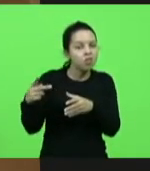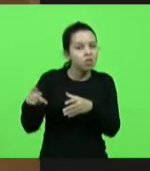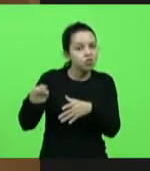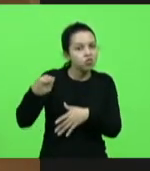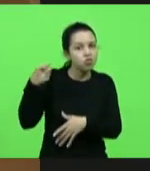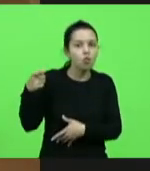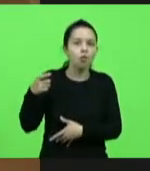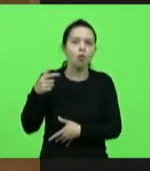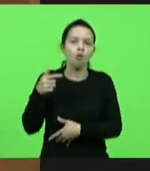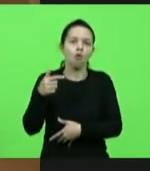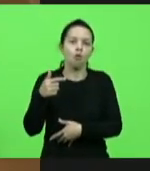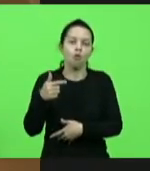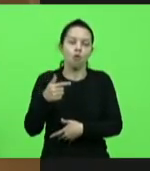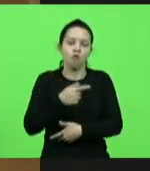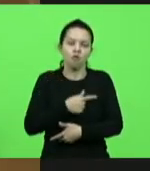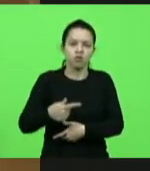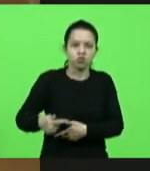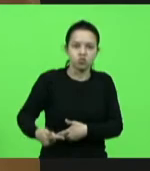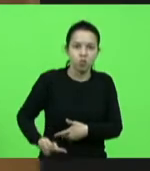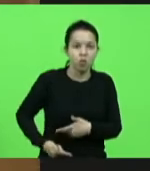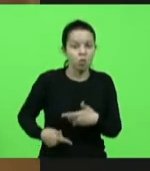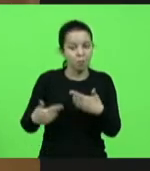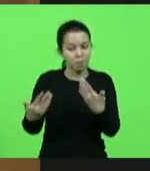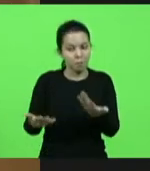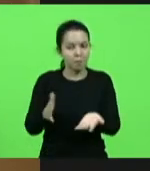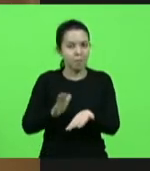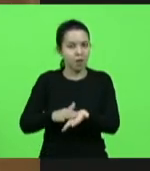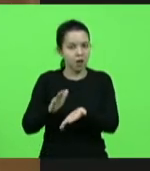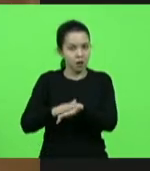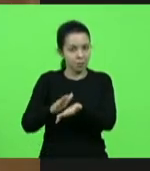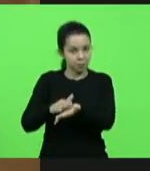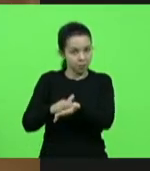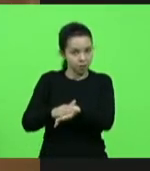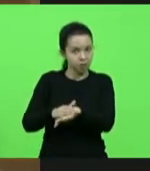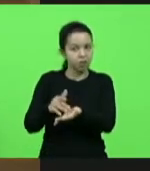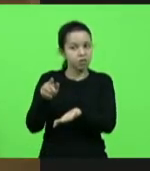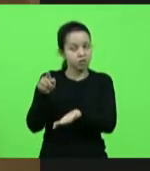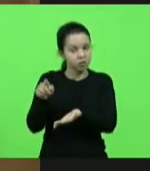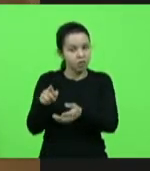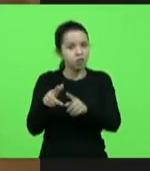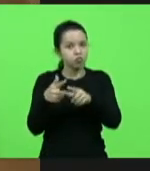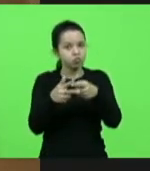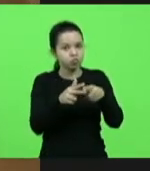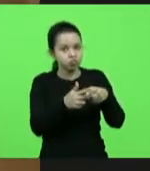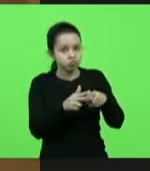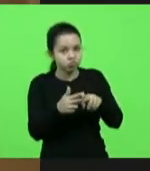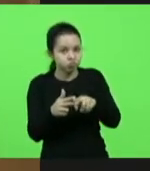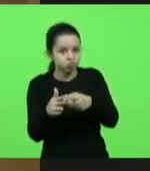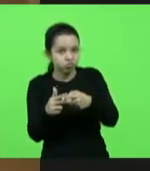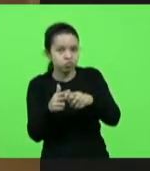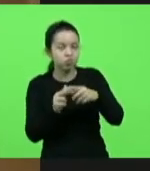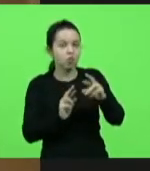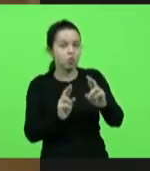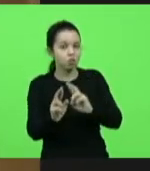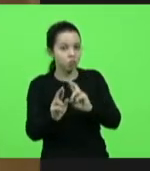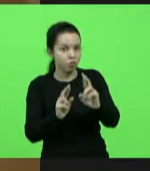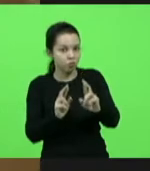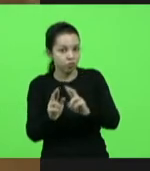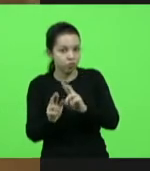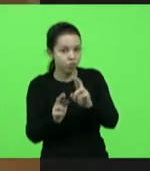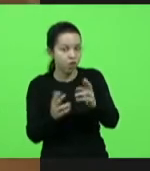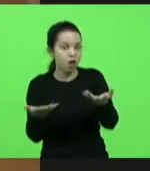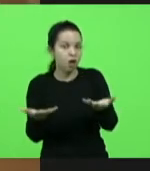Parabéns, então, governador Colombo, que recuperou a Jorge Lacerda e agora veio o governo e cortou a fita,